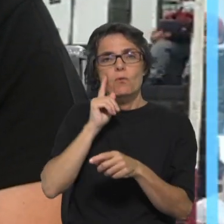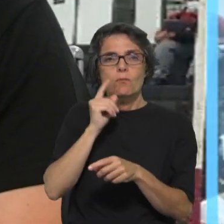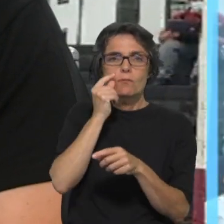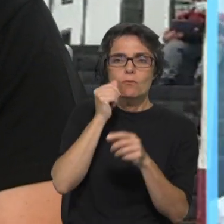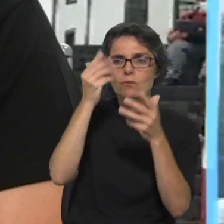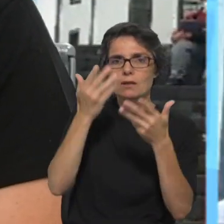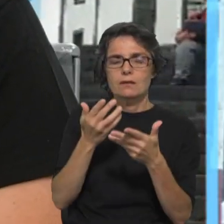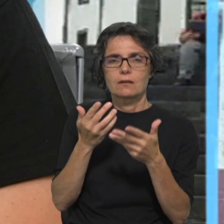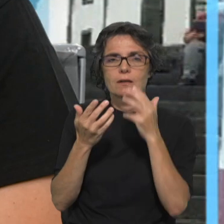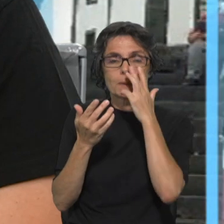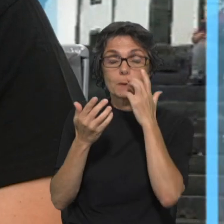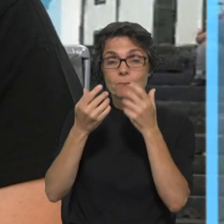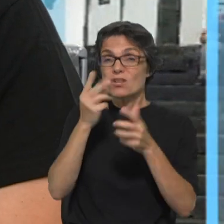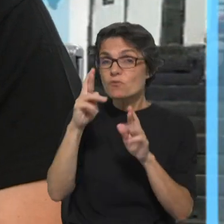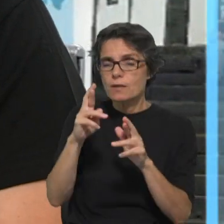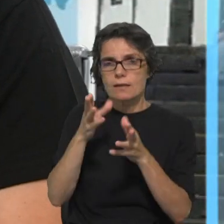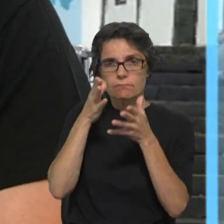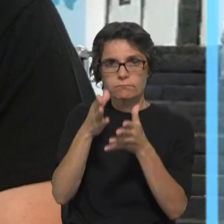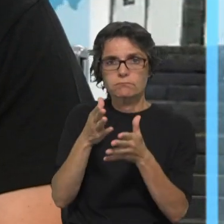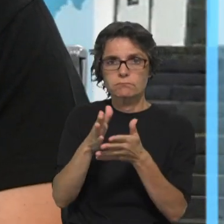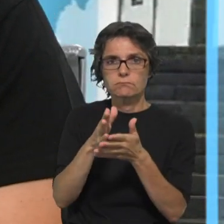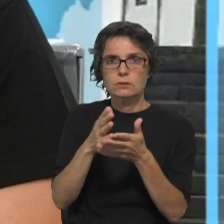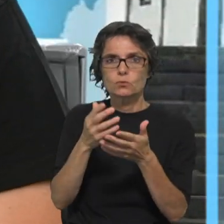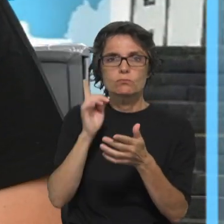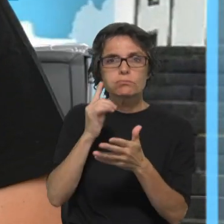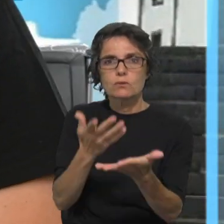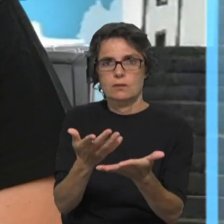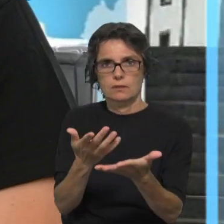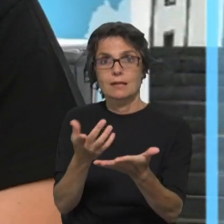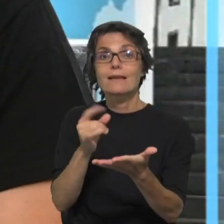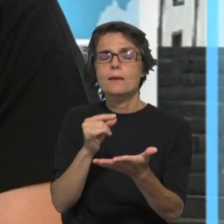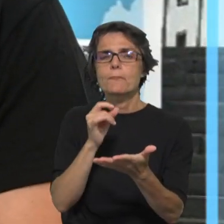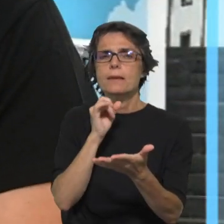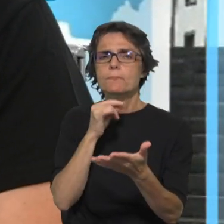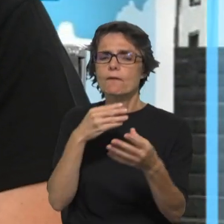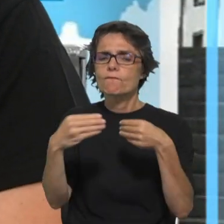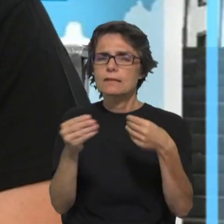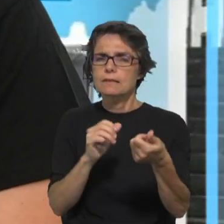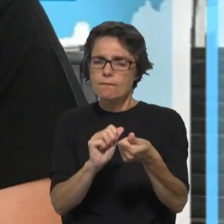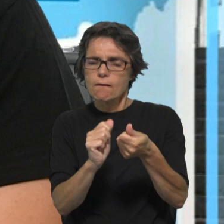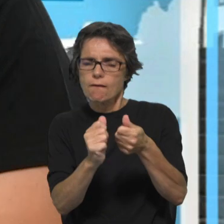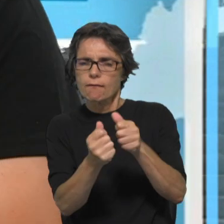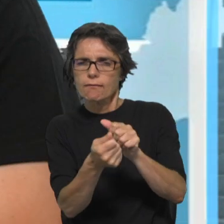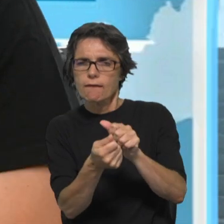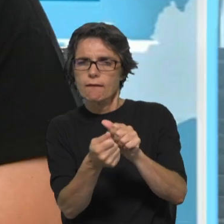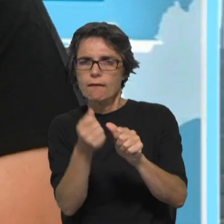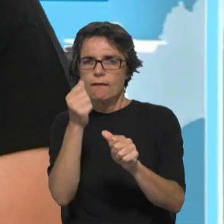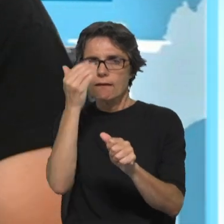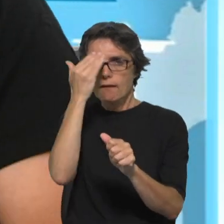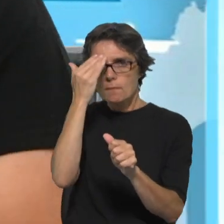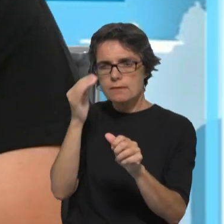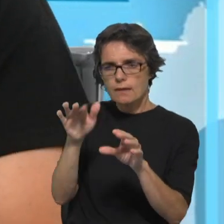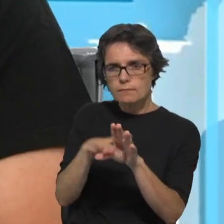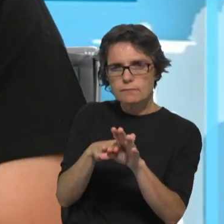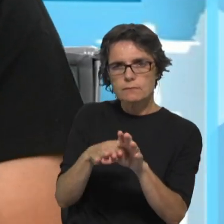homens e mulheres centrados no essencial, mas também com uma capacidade de adaptação, de envolver sobretudo os mais novos.